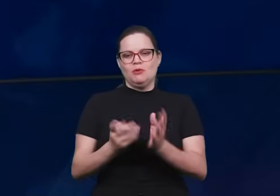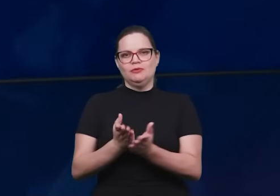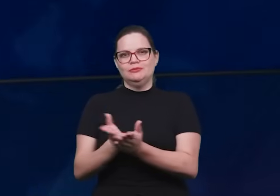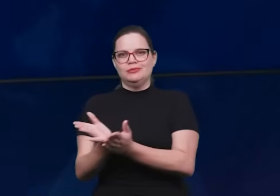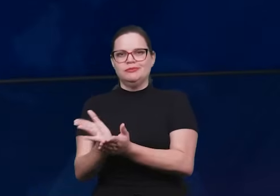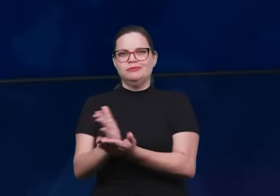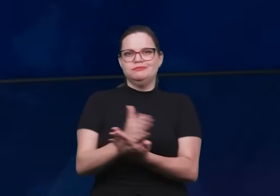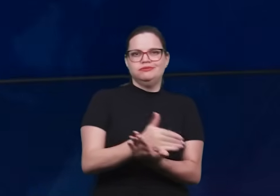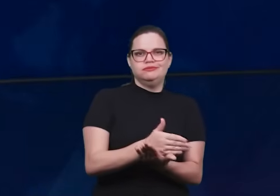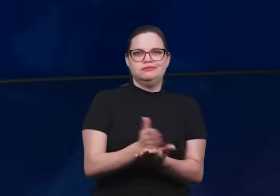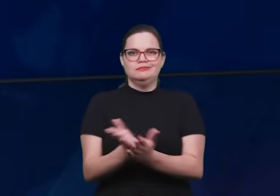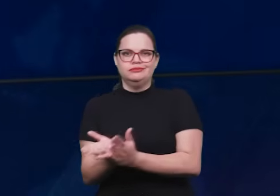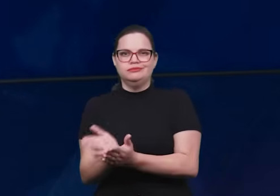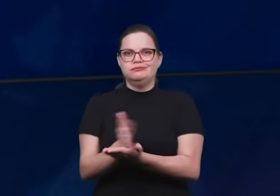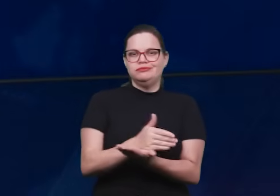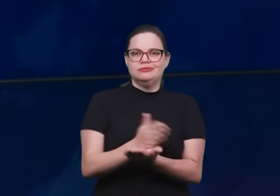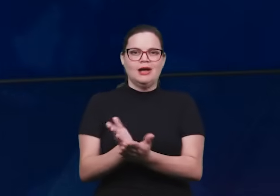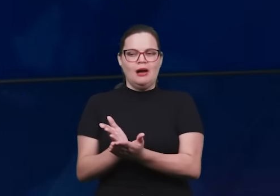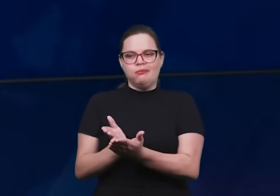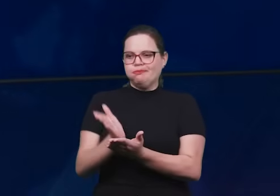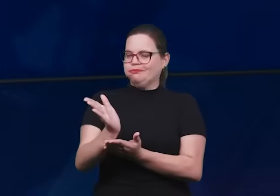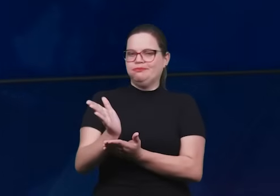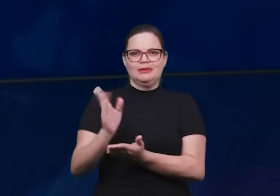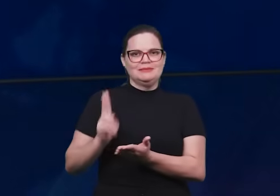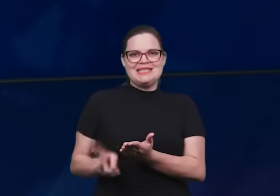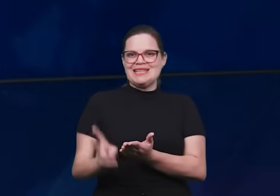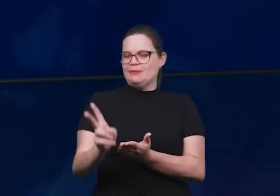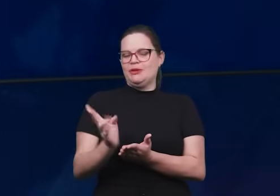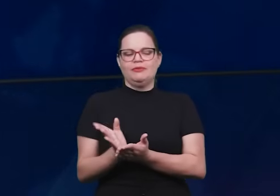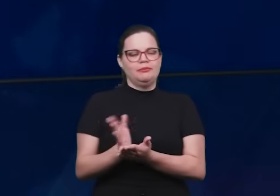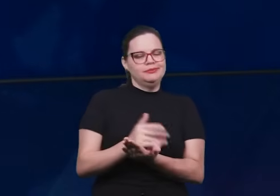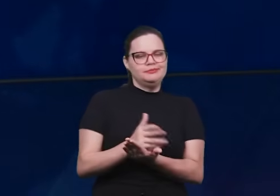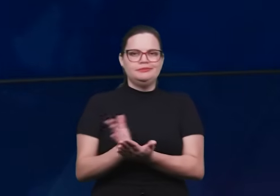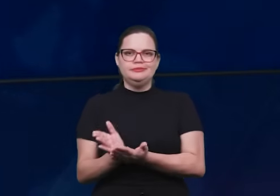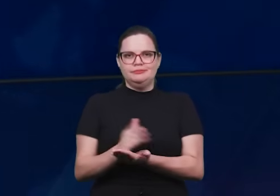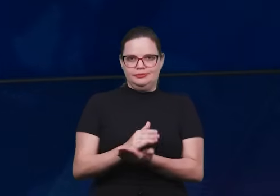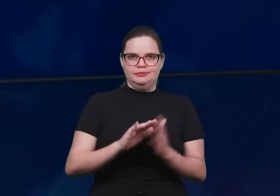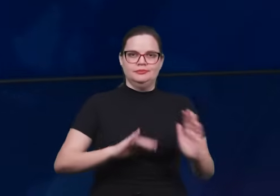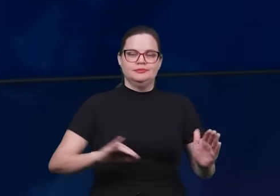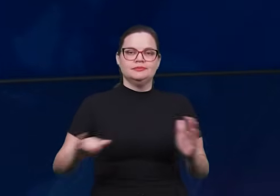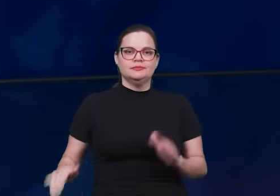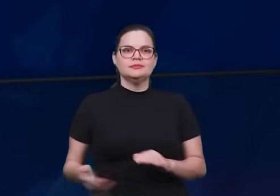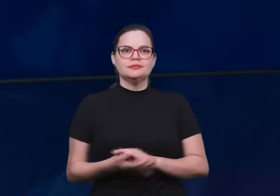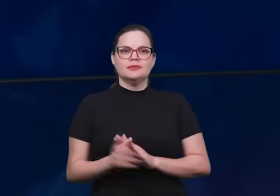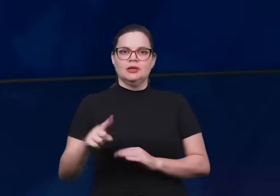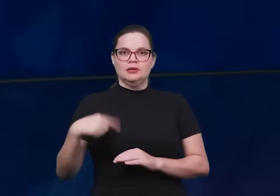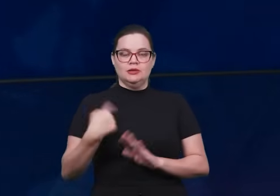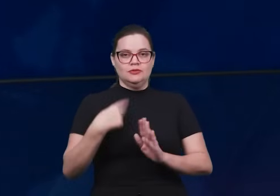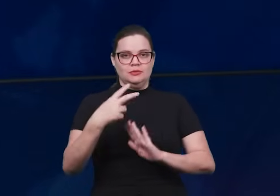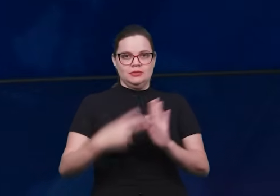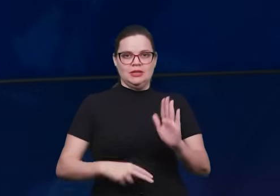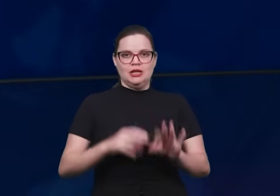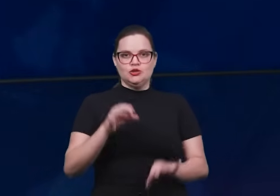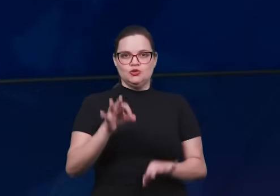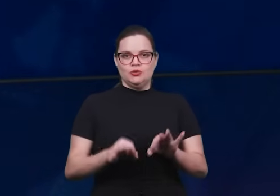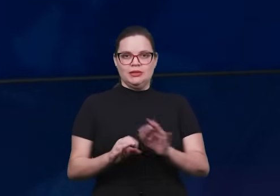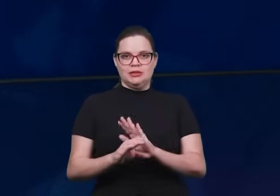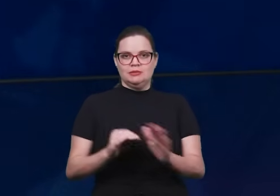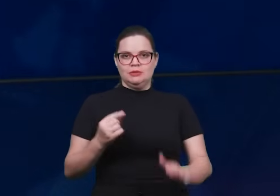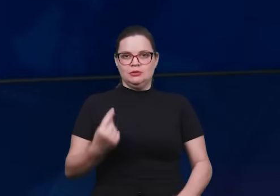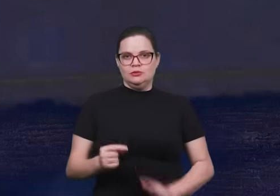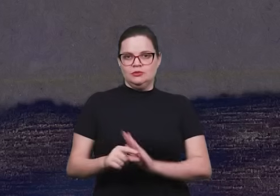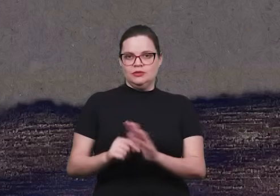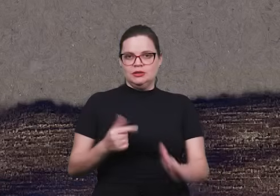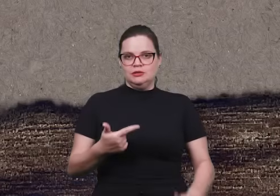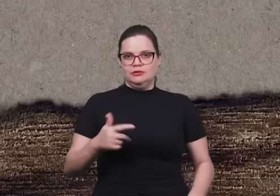começar pela leitura bíblica do livro de Juízes, Juízes capítulo 21, verso 25, que diz